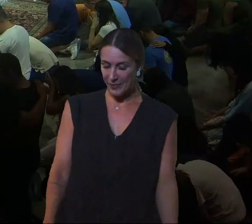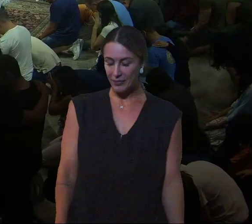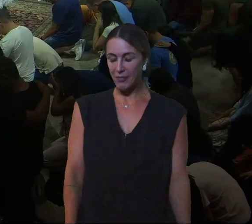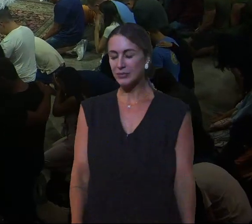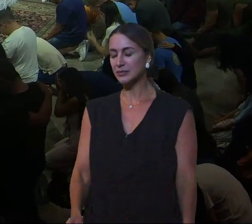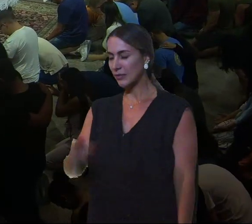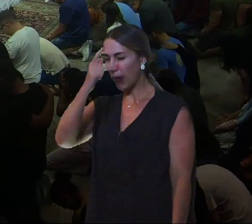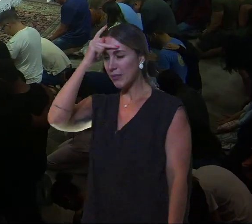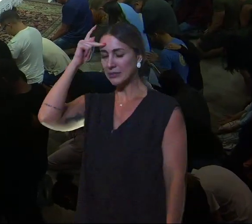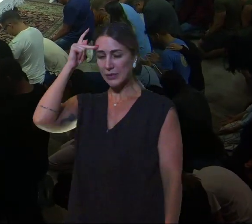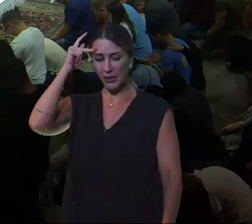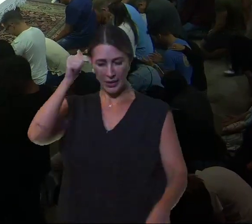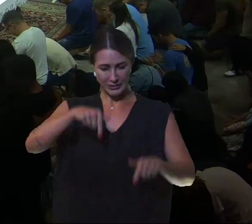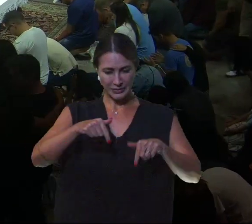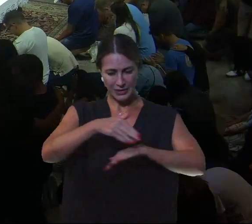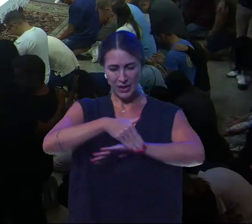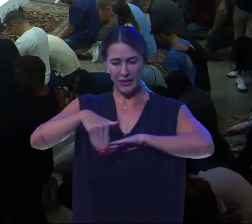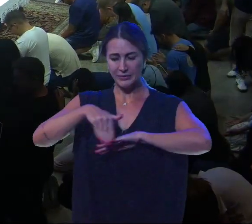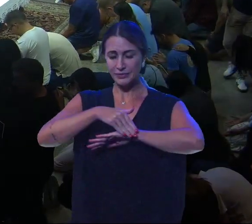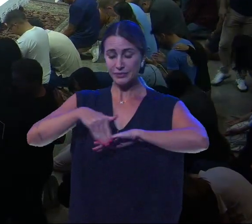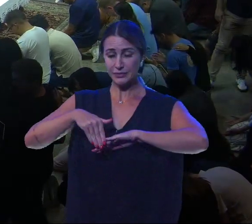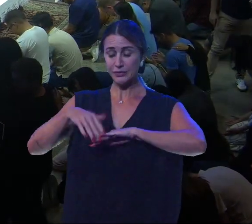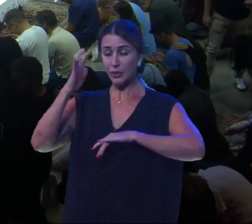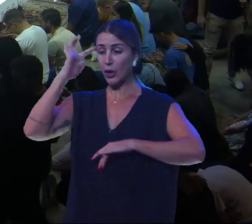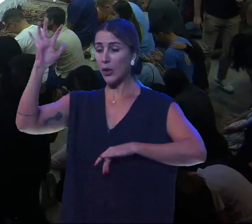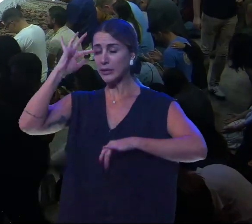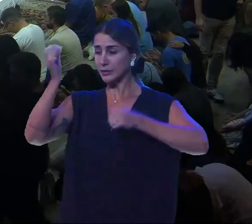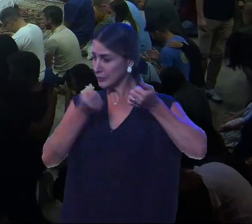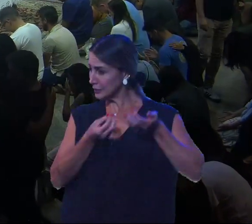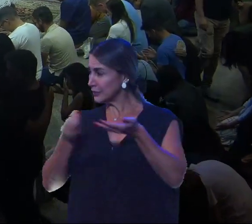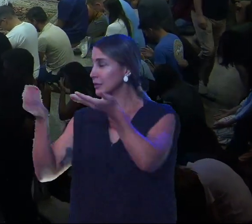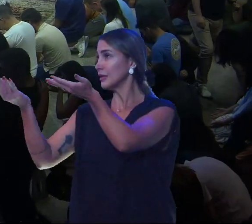Pessoas vieram aqui à frente entregando os seus sonhos nesse lugar.